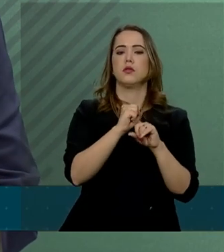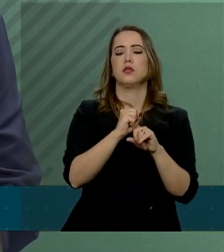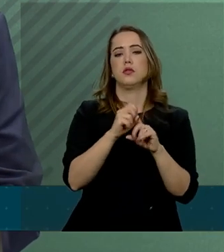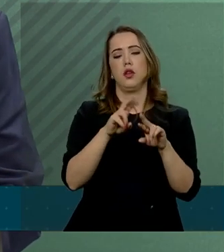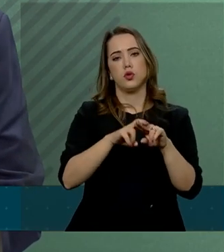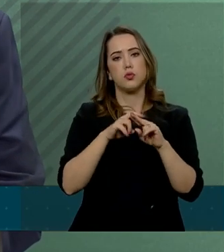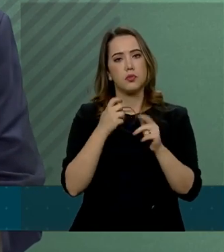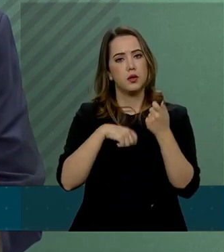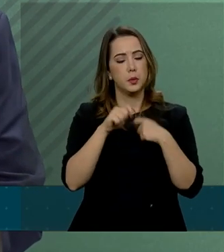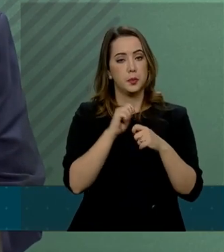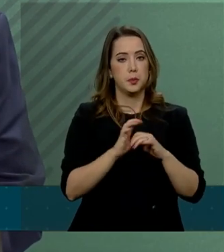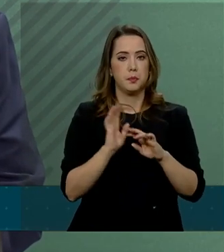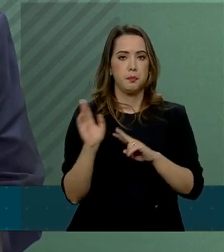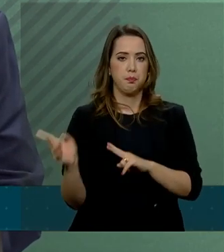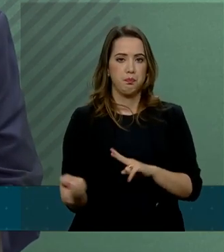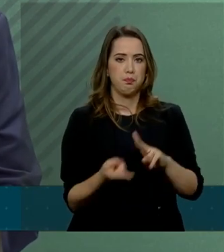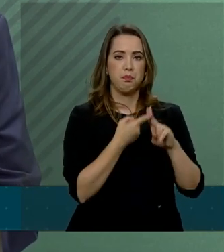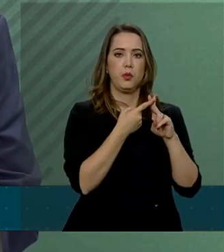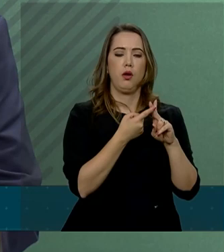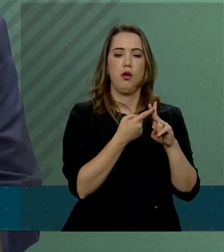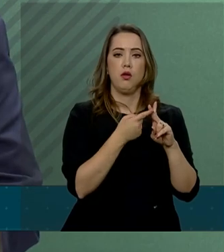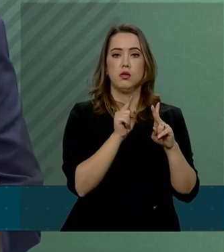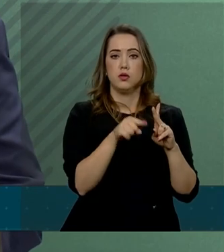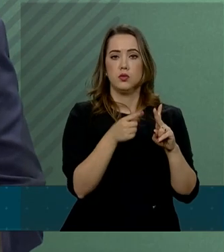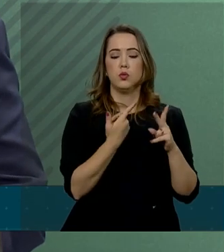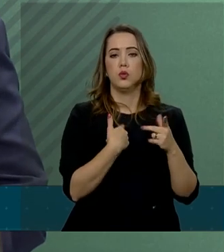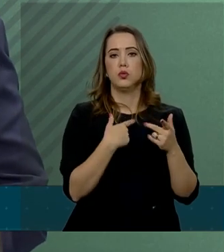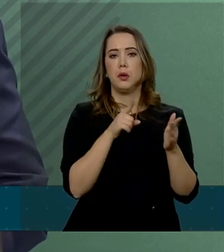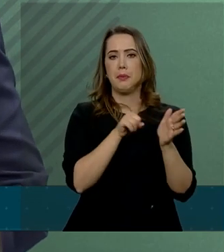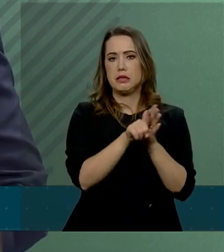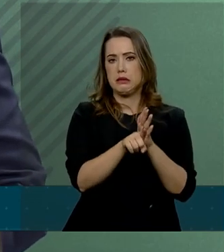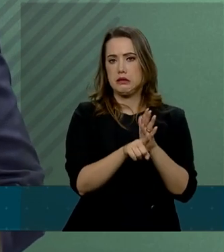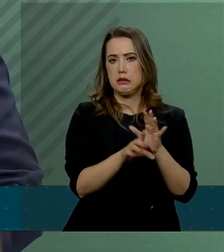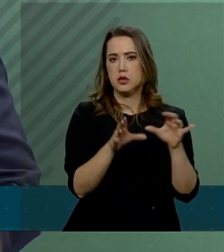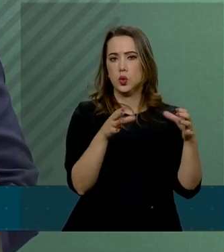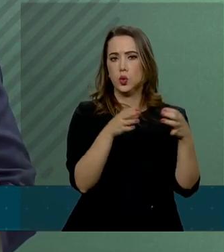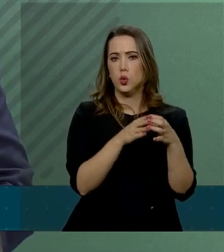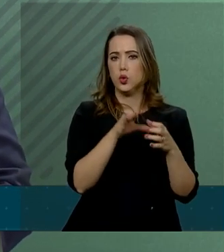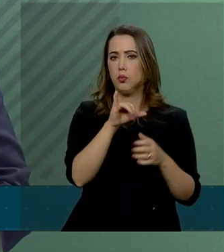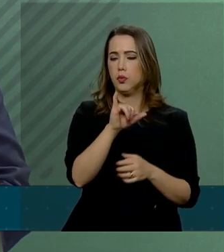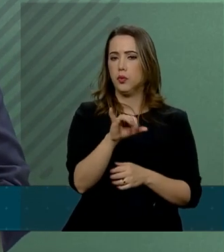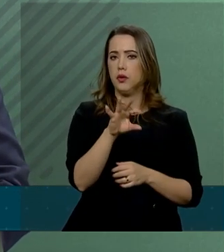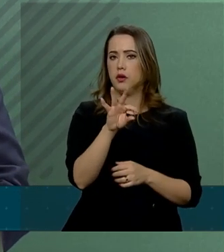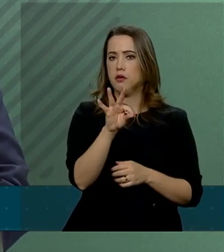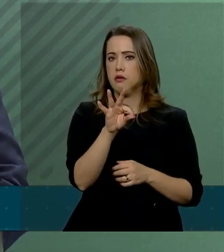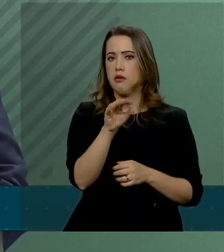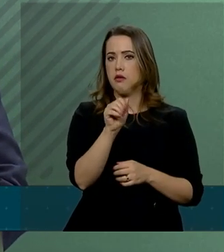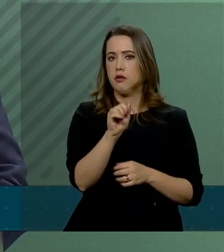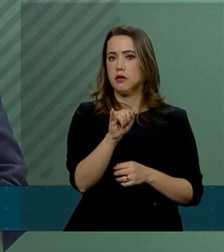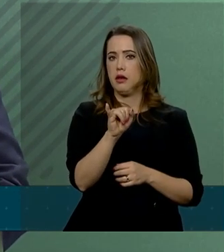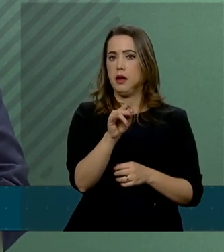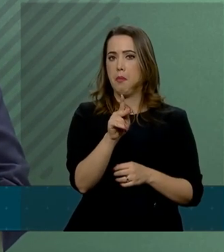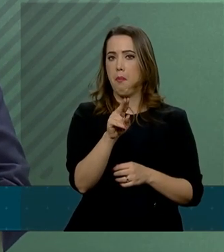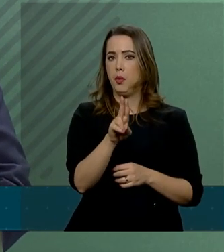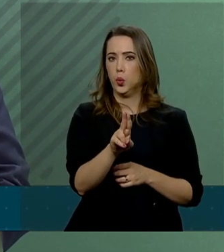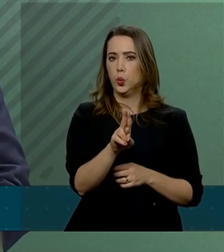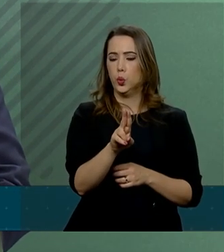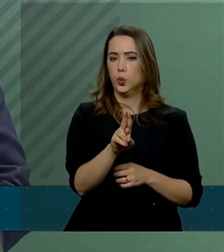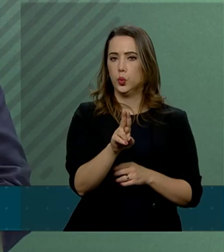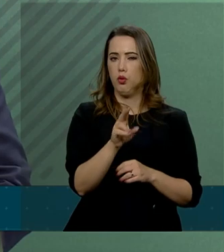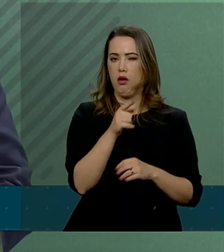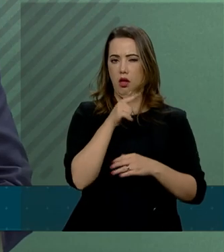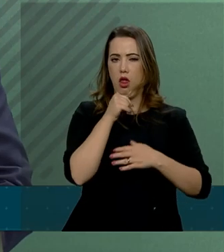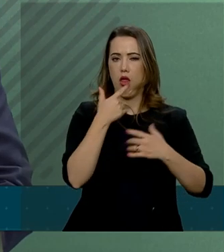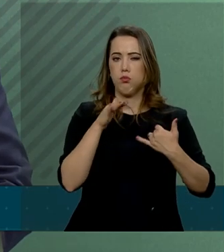economia com relação à questão de itaipu os ministros das relações exteriores do brasil e do paraguai o